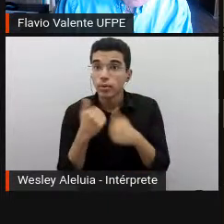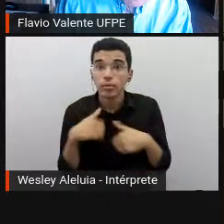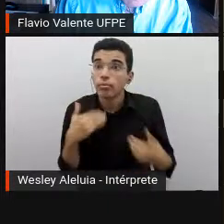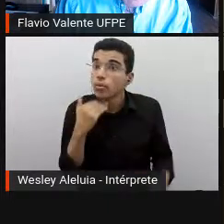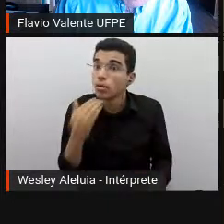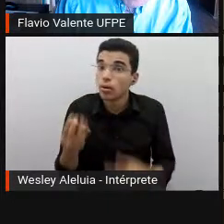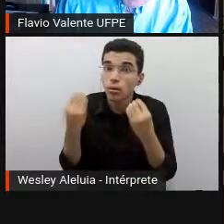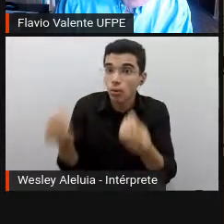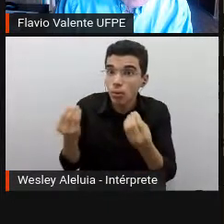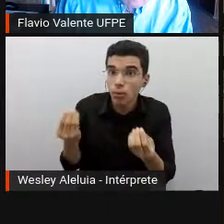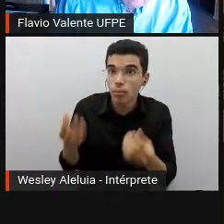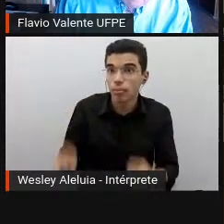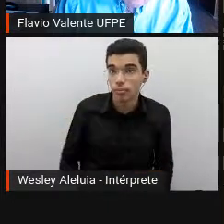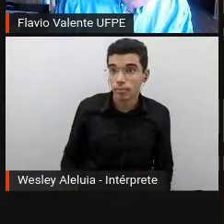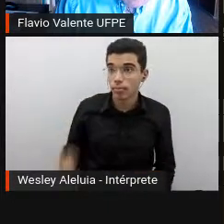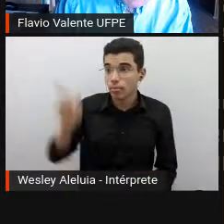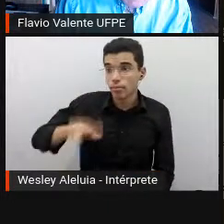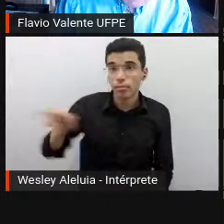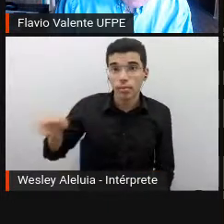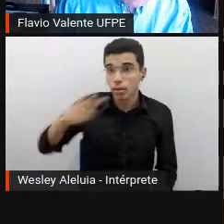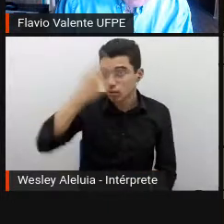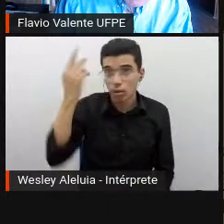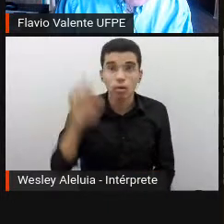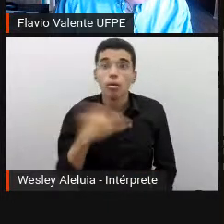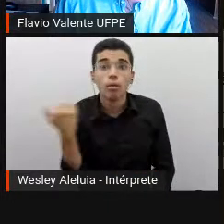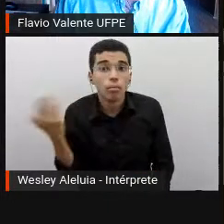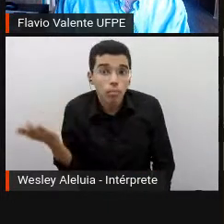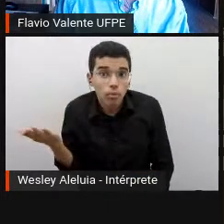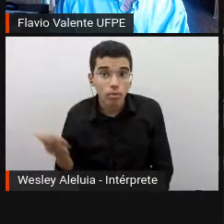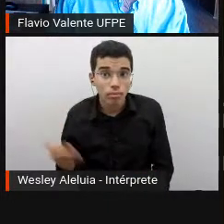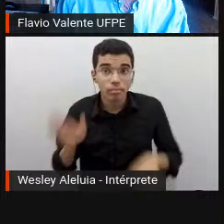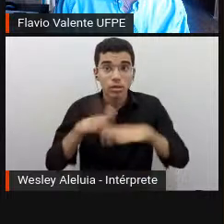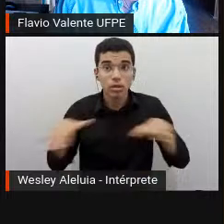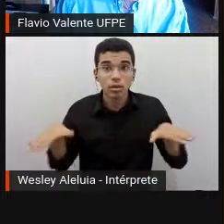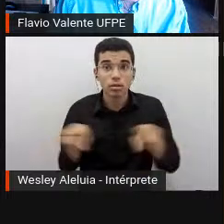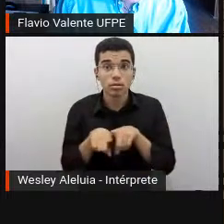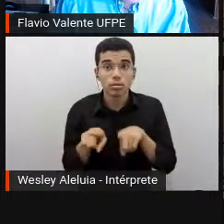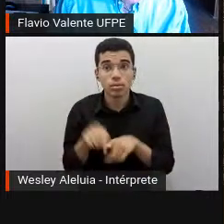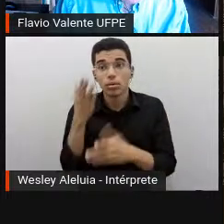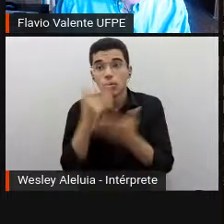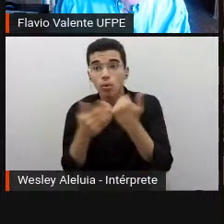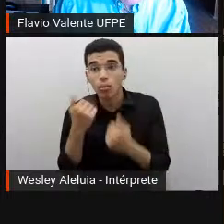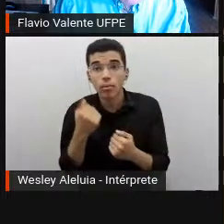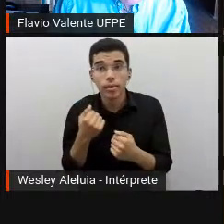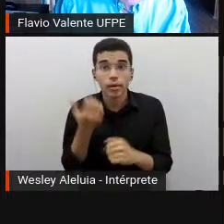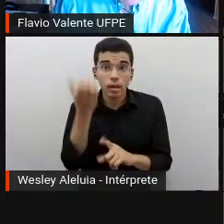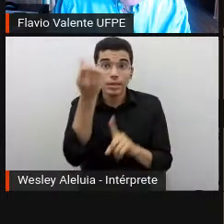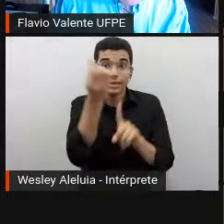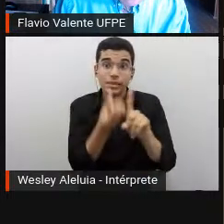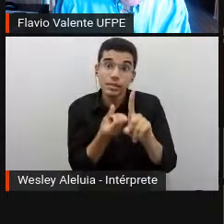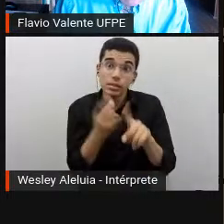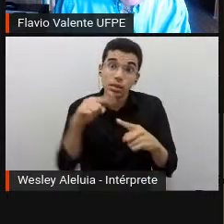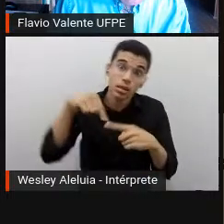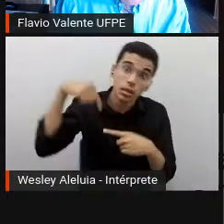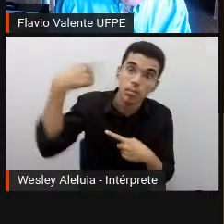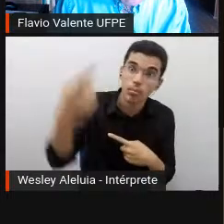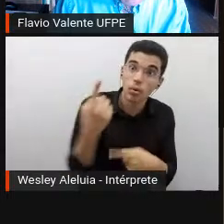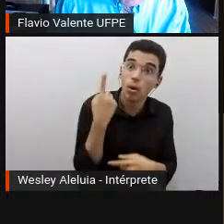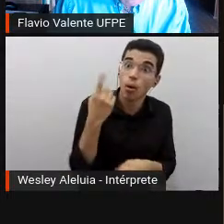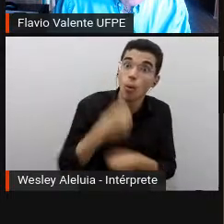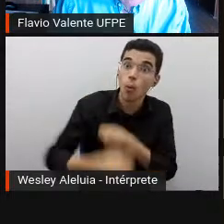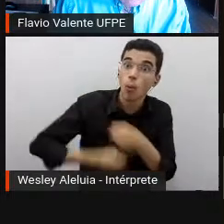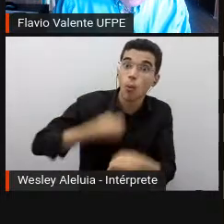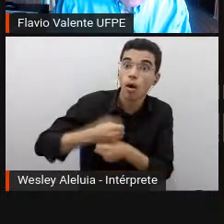algumas pessoas que já podem ter morrido. E mesmo para as crianças que forem alimentadas depois desse tempo, pode ser que a reparação não